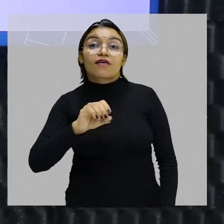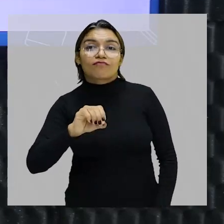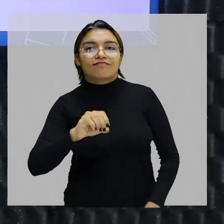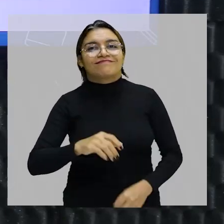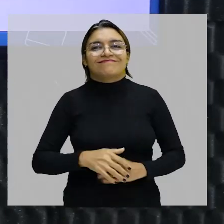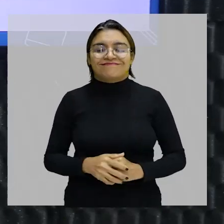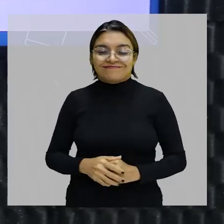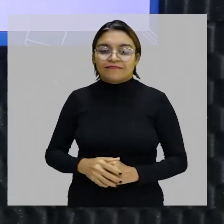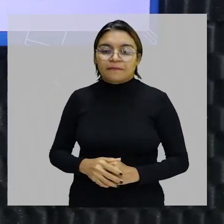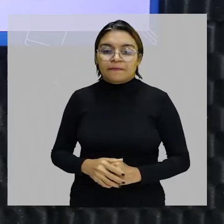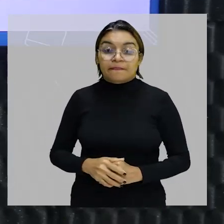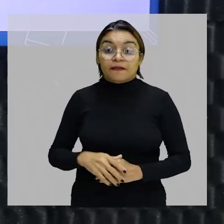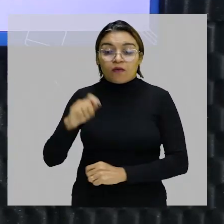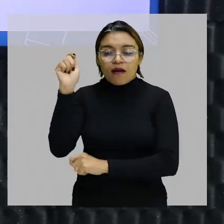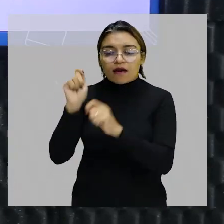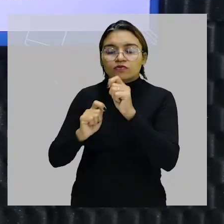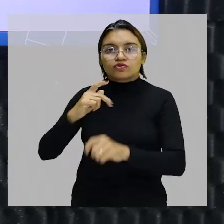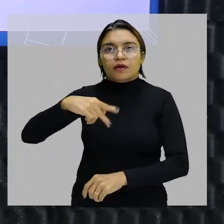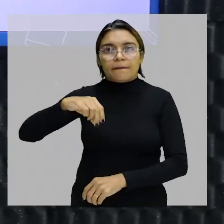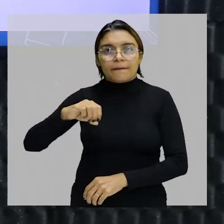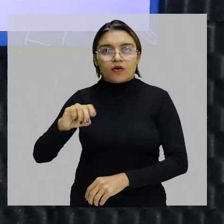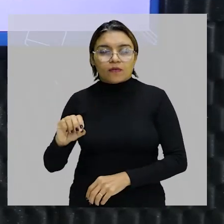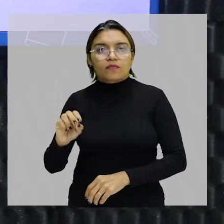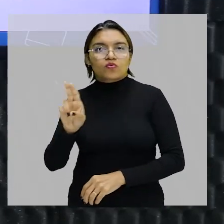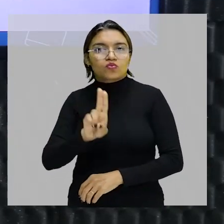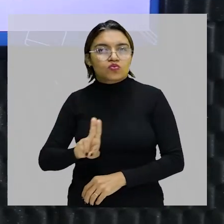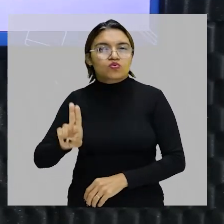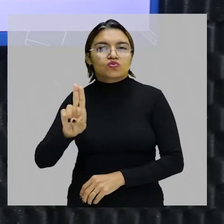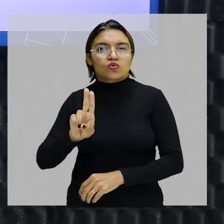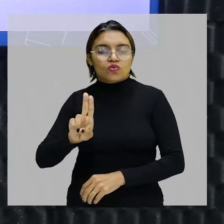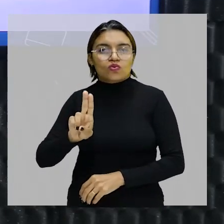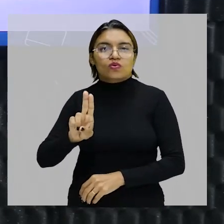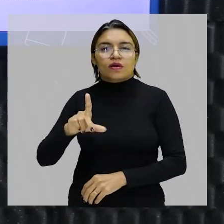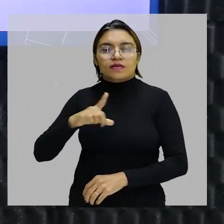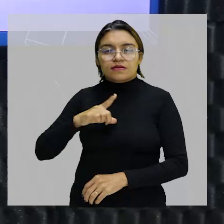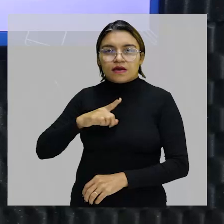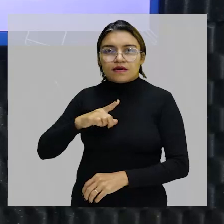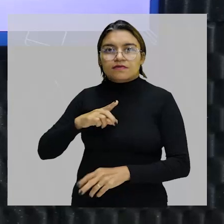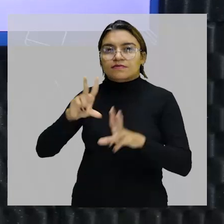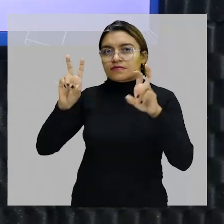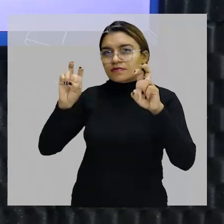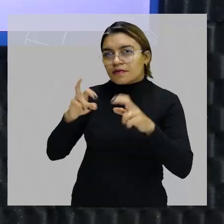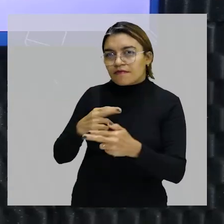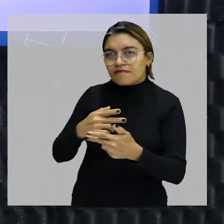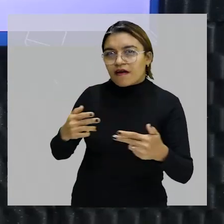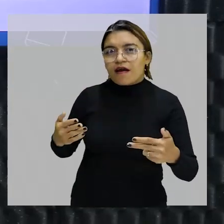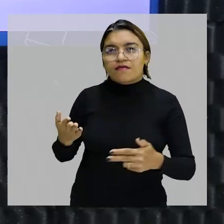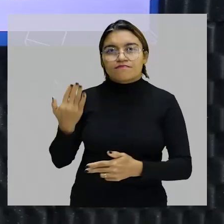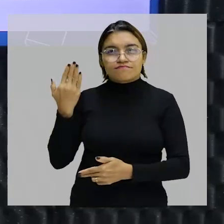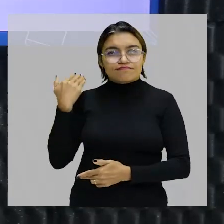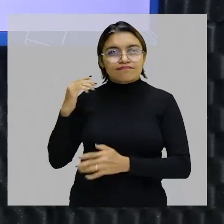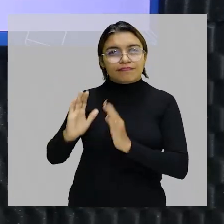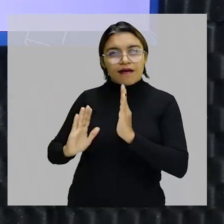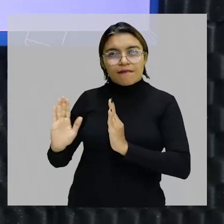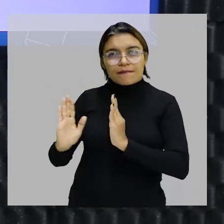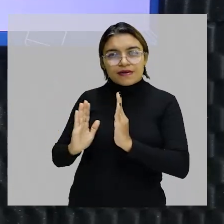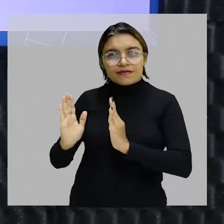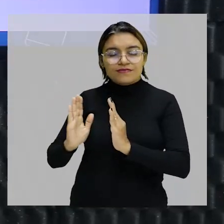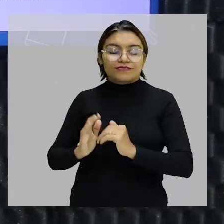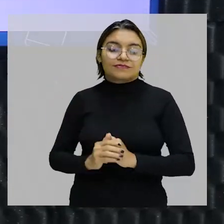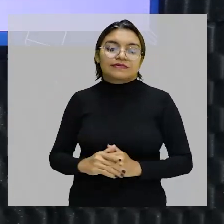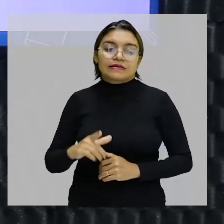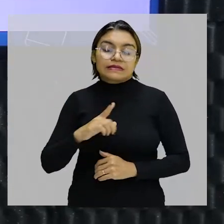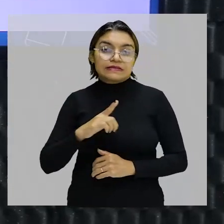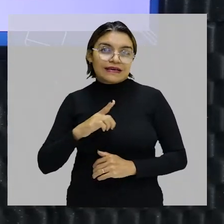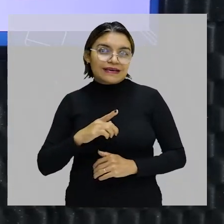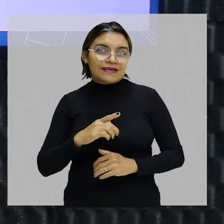olha só, a indústria pop, ela utilizou, né, ela vai incorporar temas da época. Por que que nós temos aqui uma